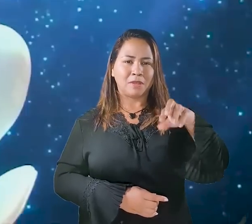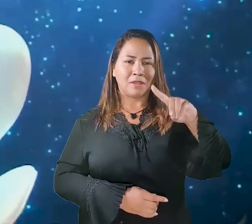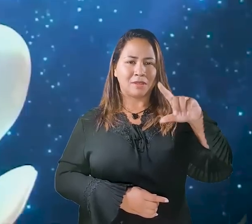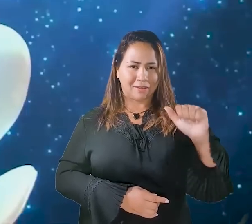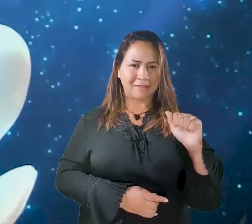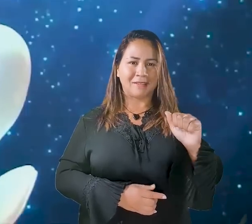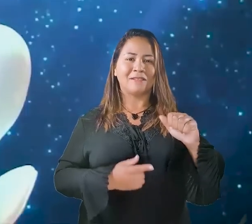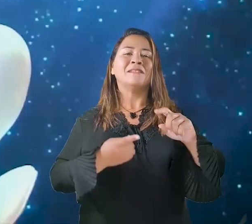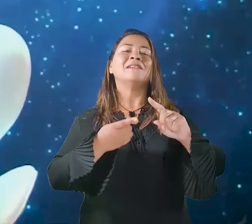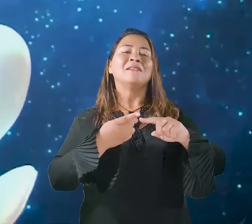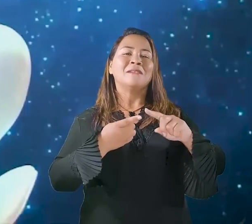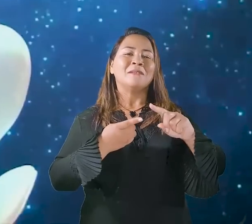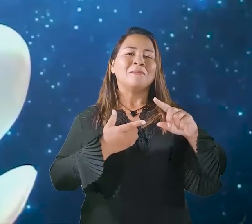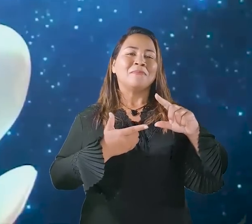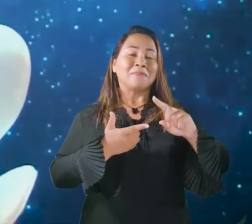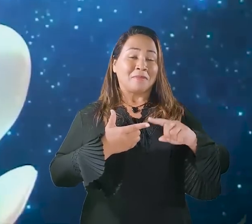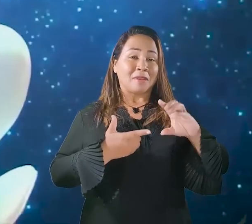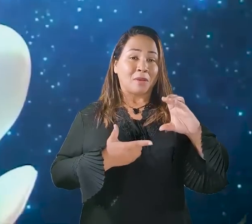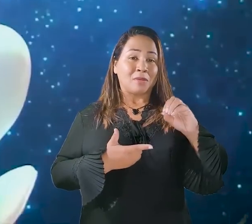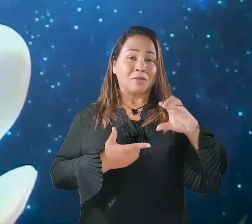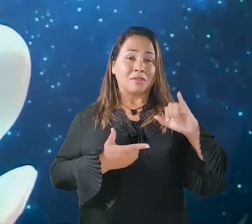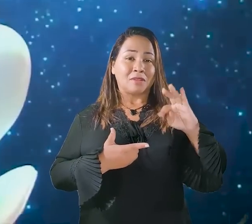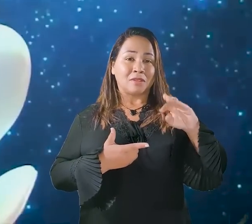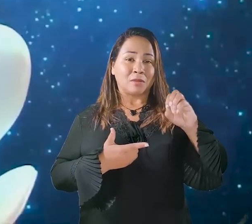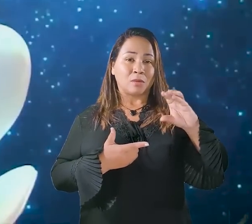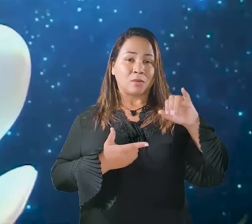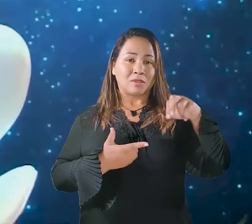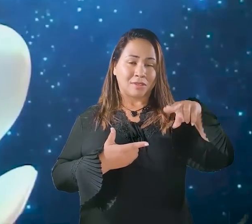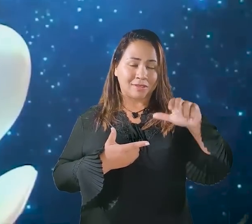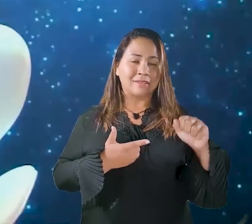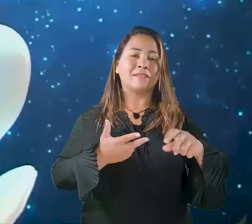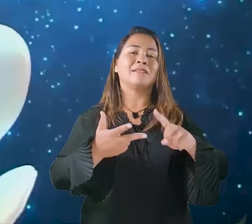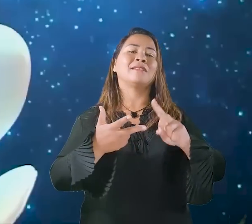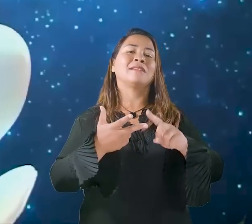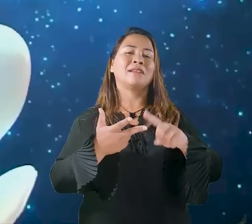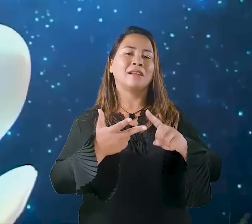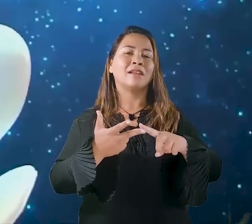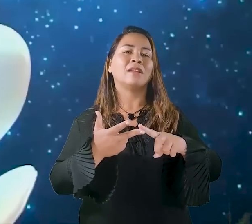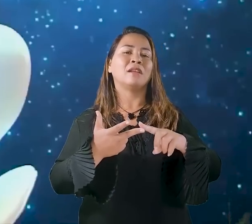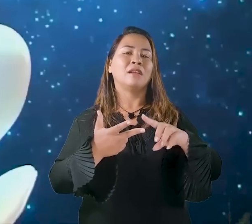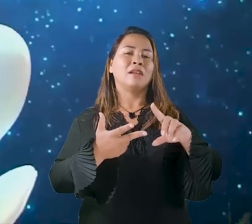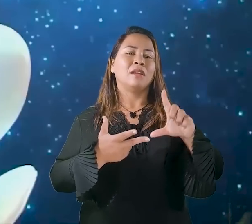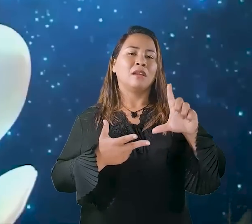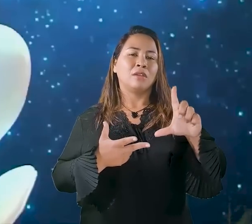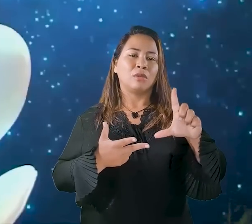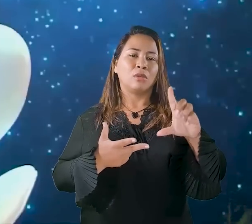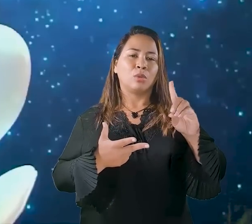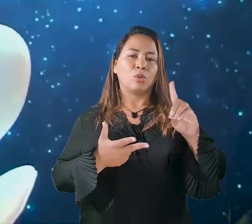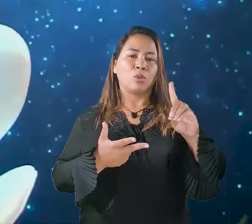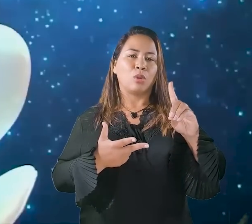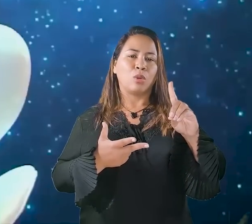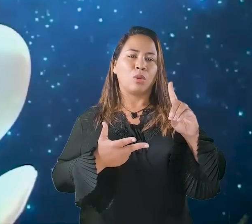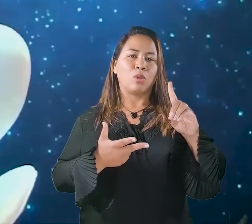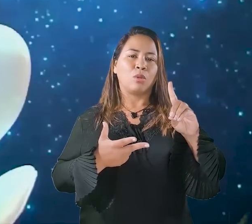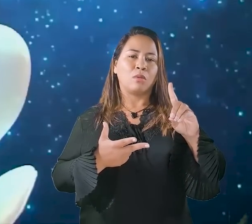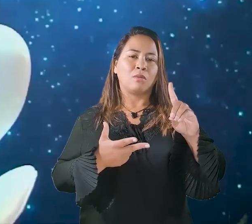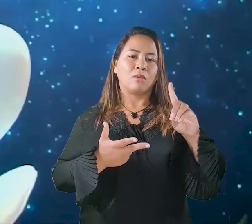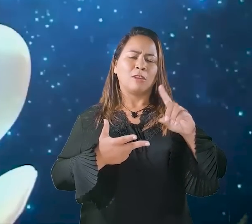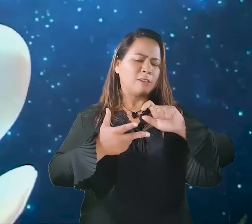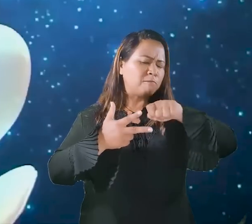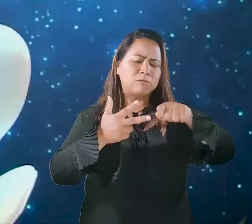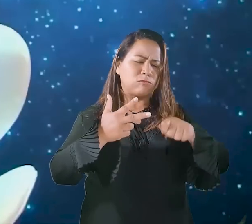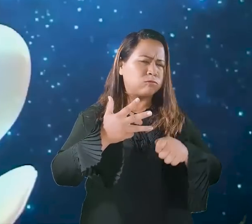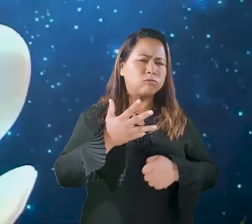são neurotransmissores de bem-estar e de prazer. Ao fazer os estímulos, a visualização e os decretos, você começa instantaneamente